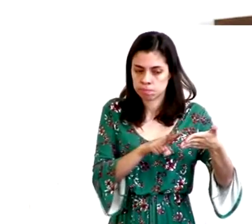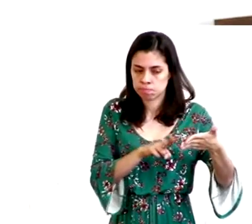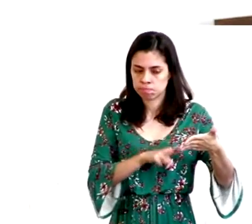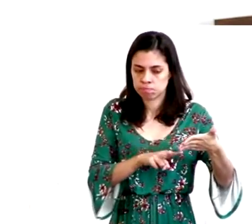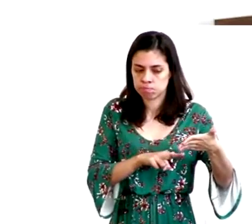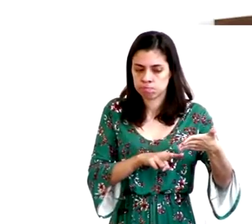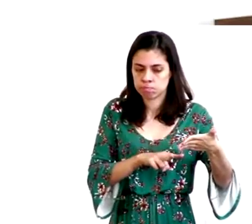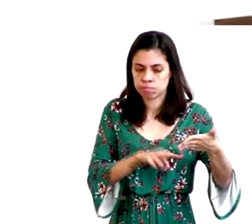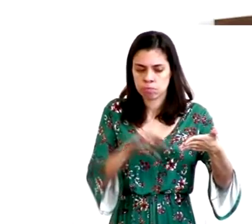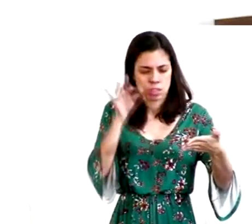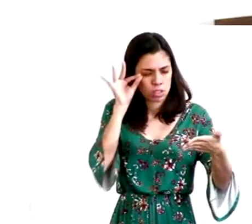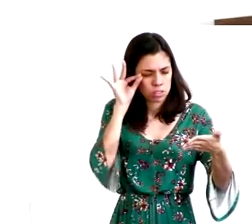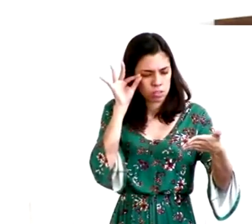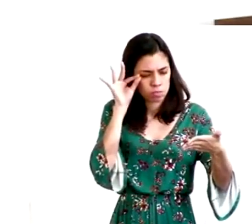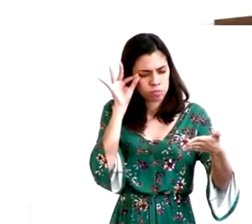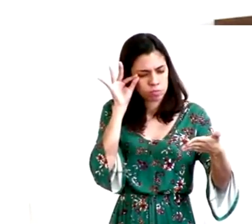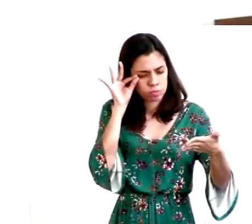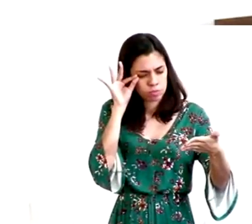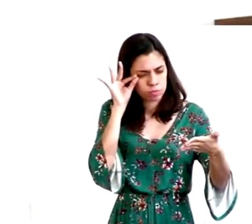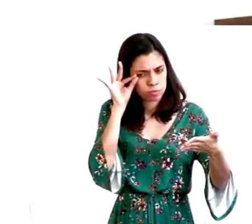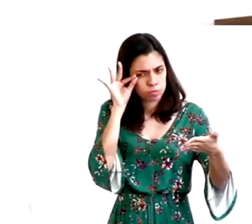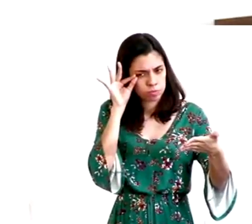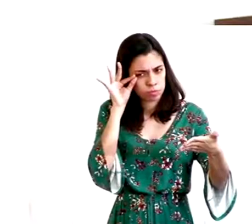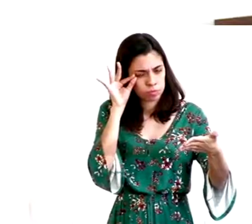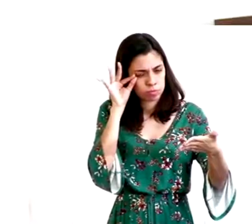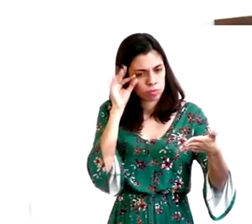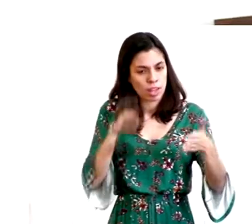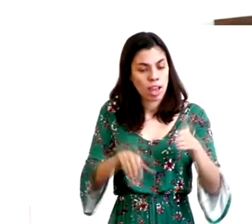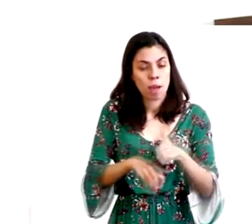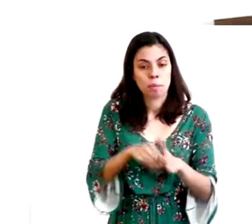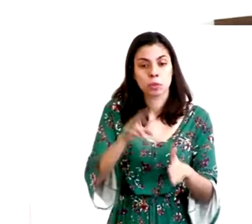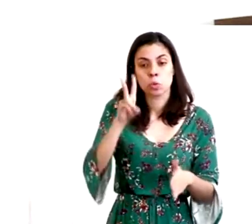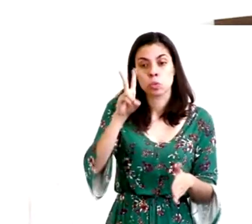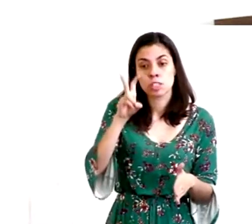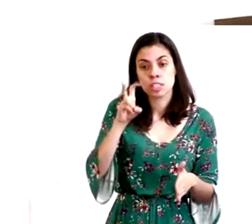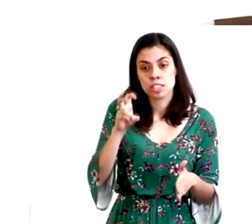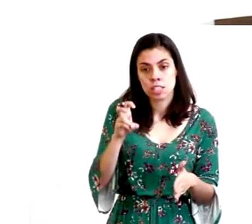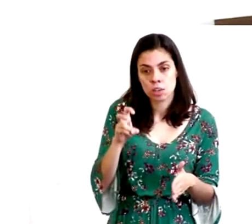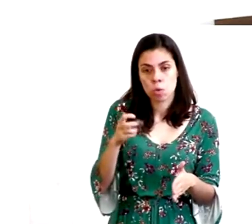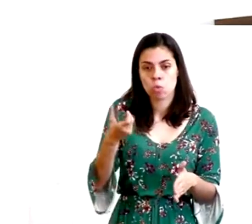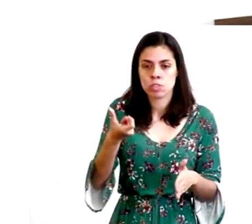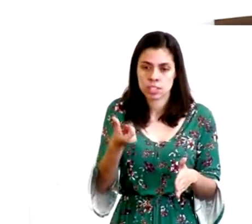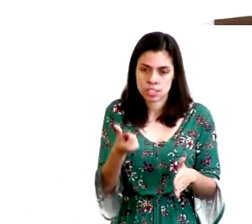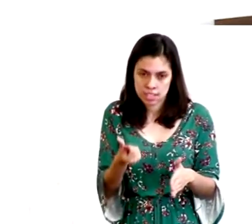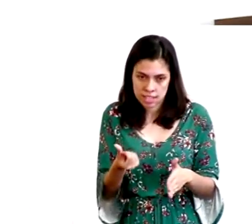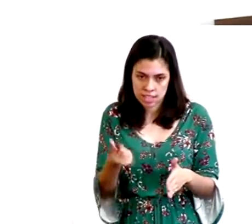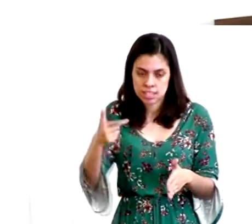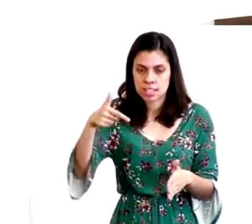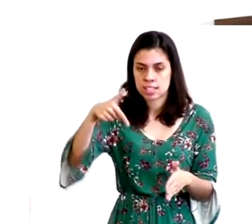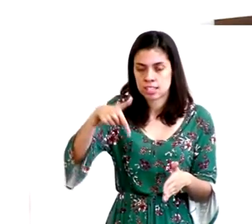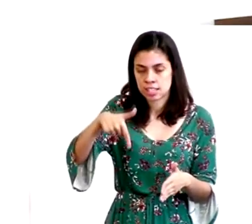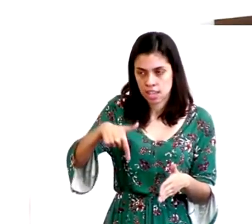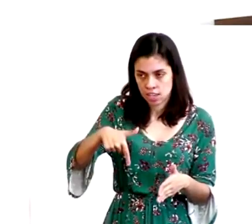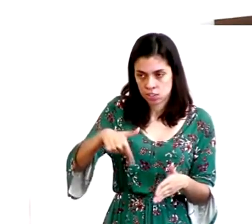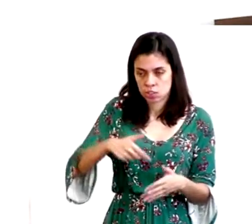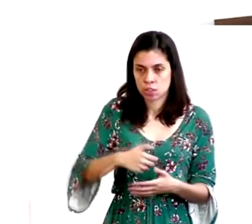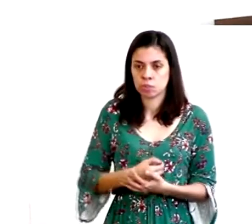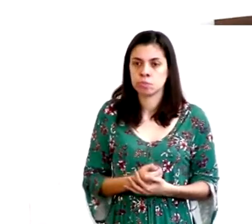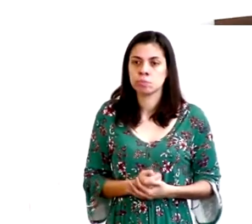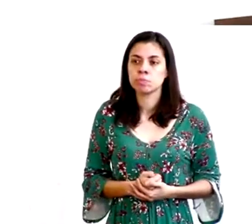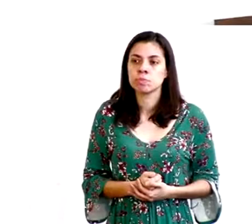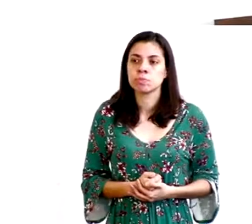a 7 fazem parte de um padrão que ocorre ao longo de todo o livro. Por exemplo,